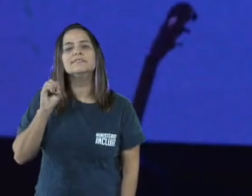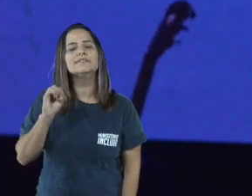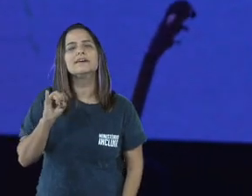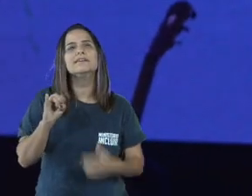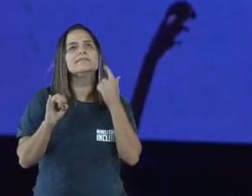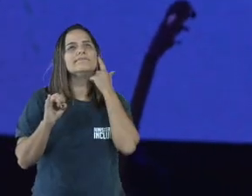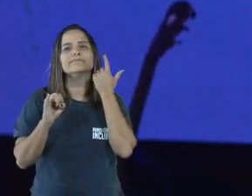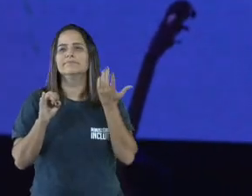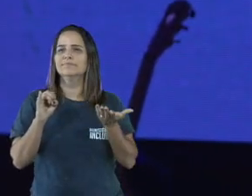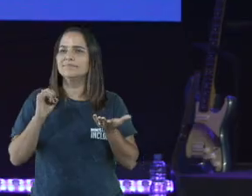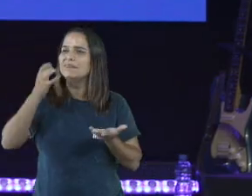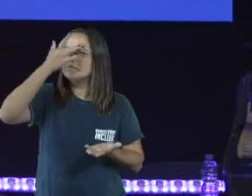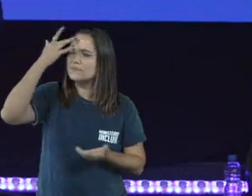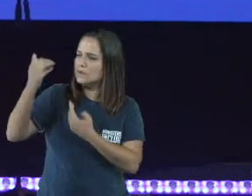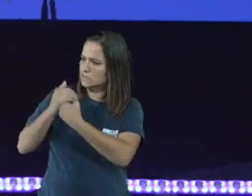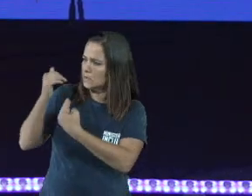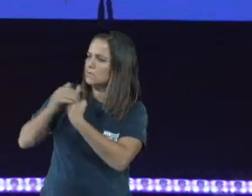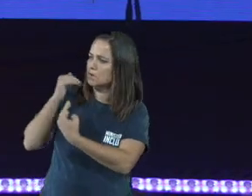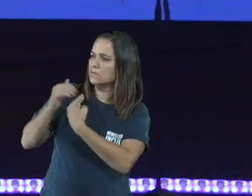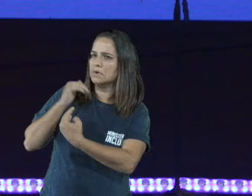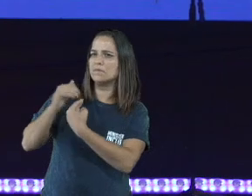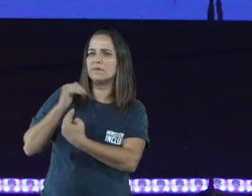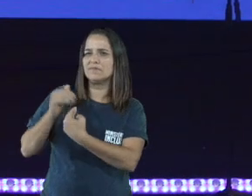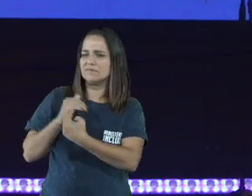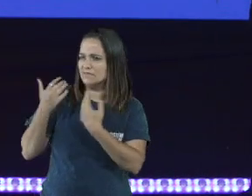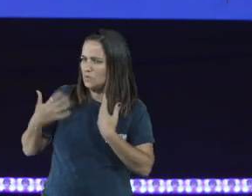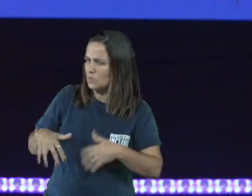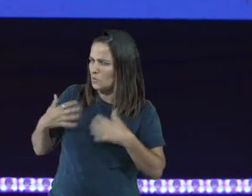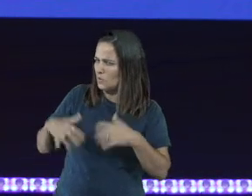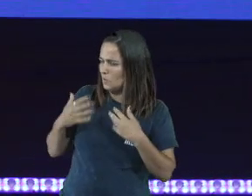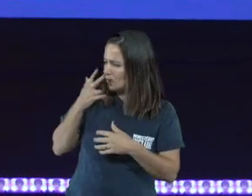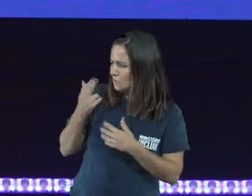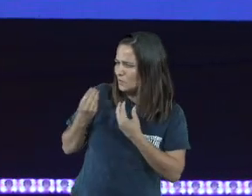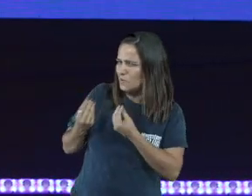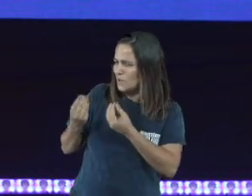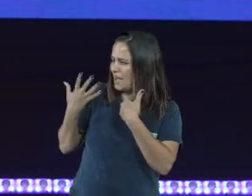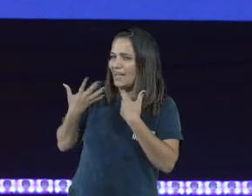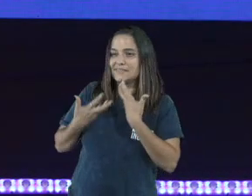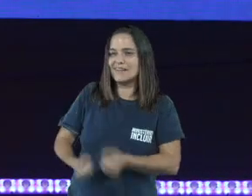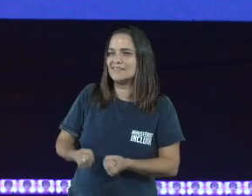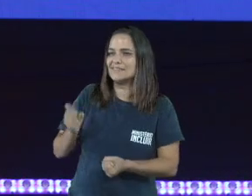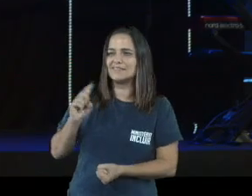positivas proféticas declarações de conquista